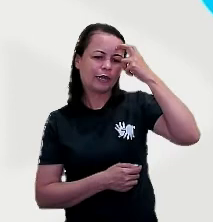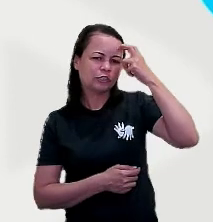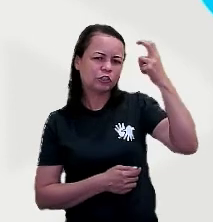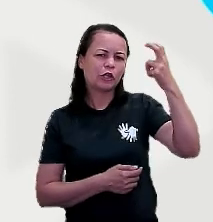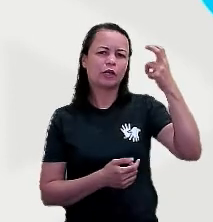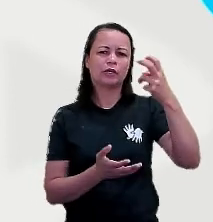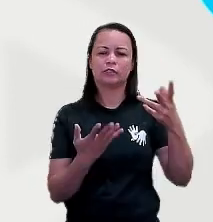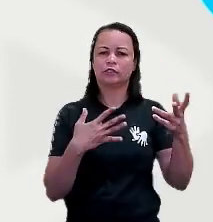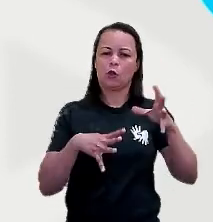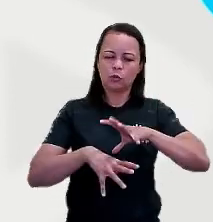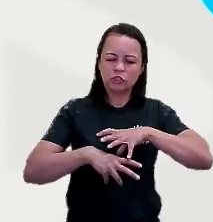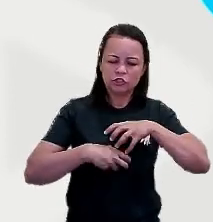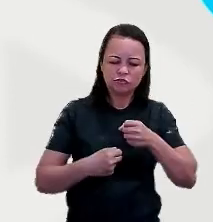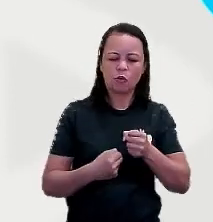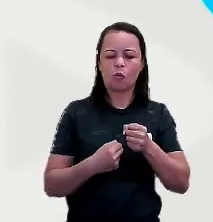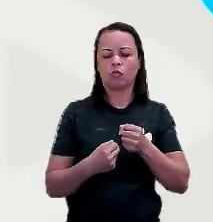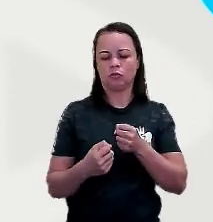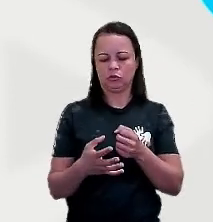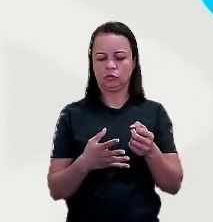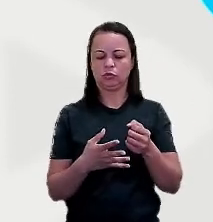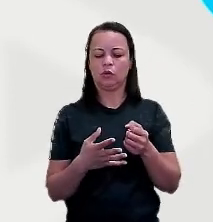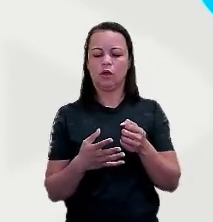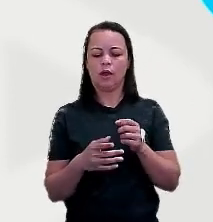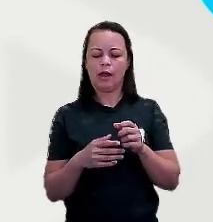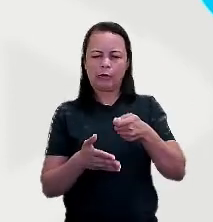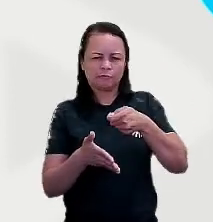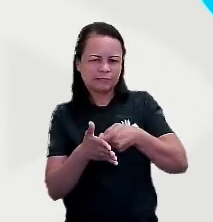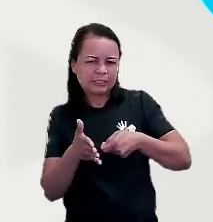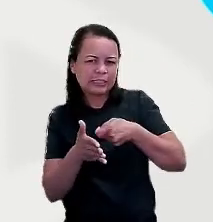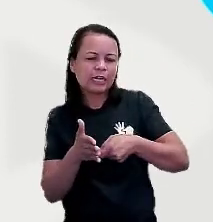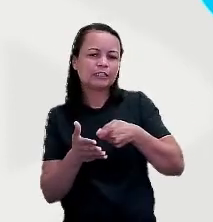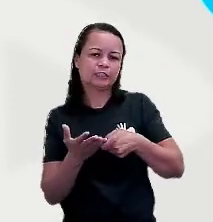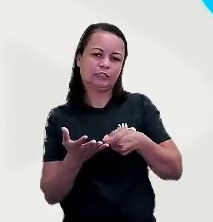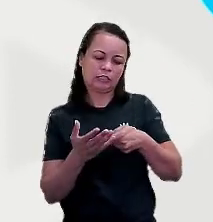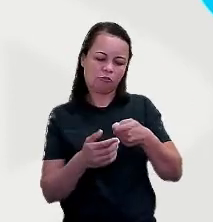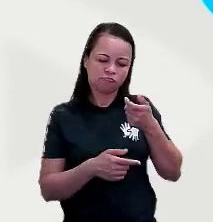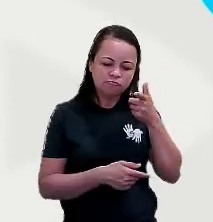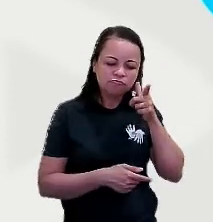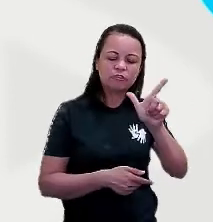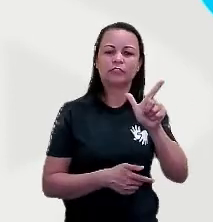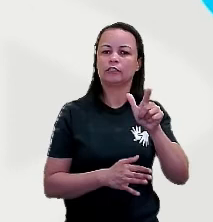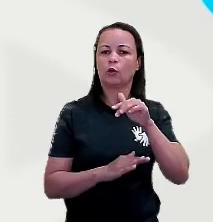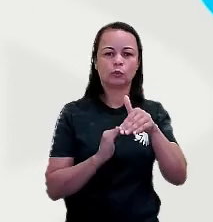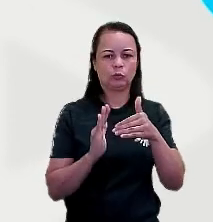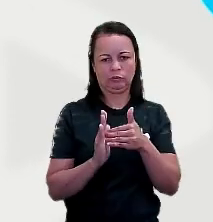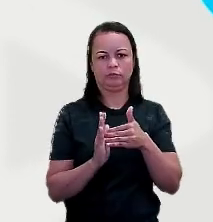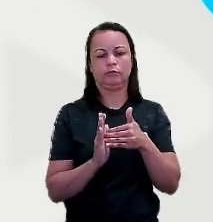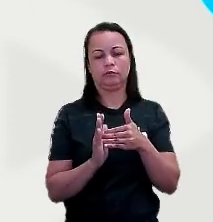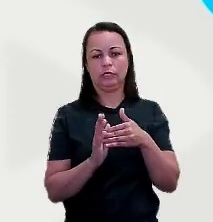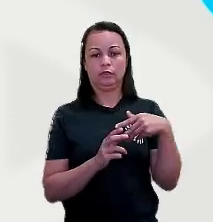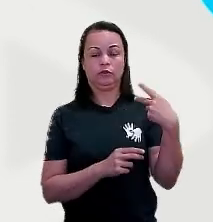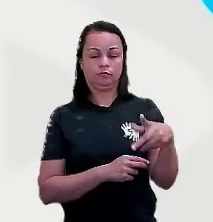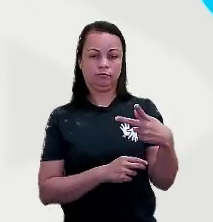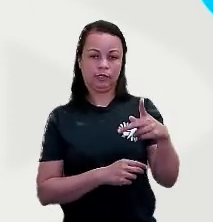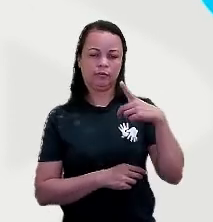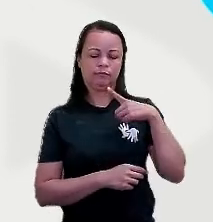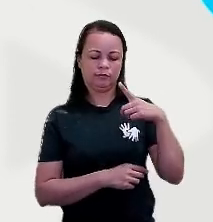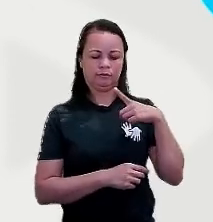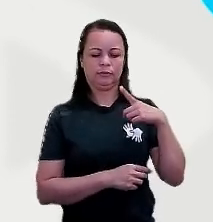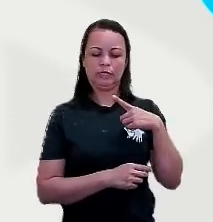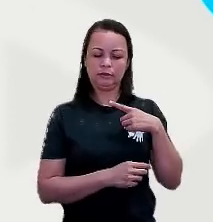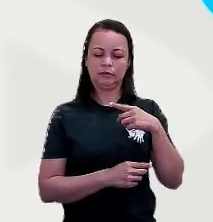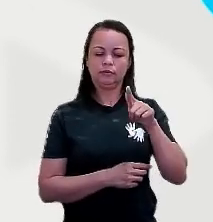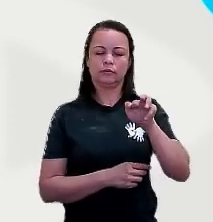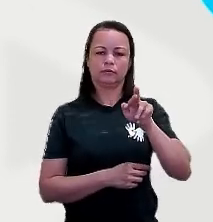a dedicação extraordinária, venceu tudo. Então, quando tem essa gradação, o que